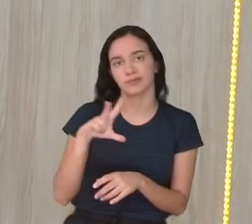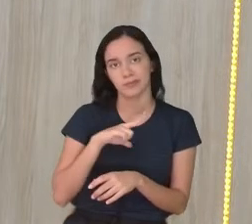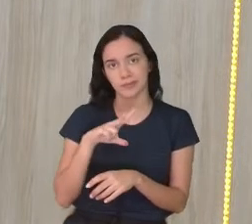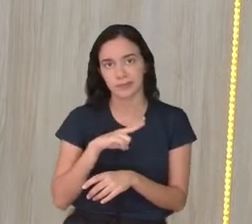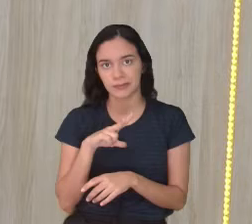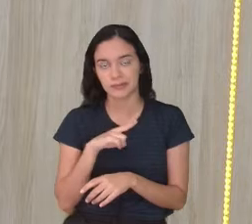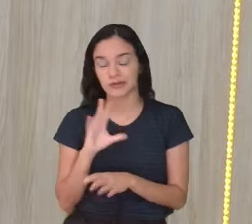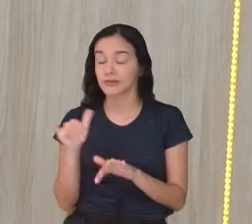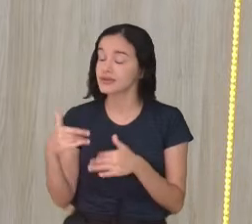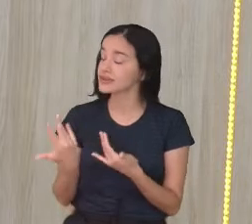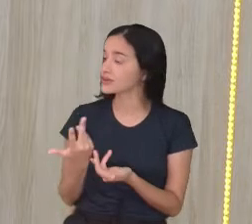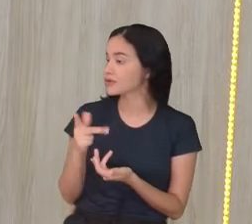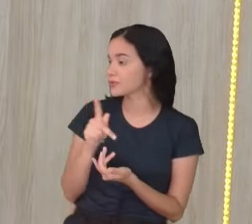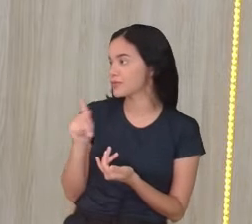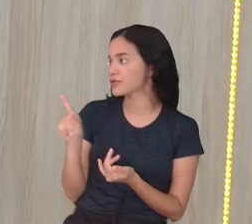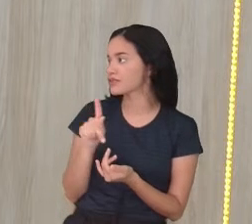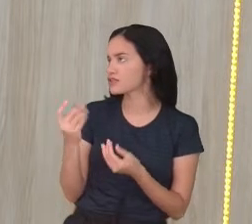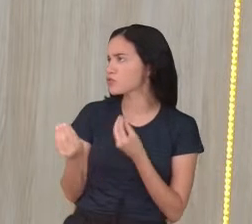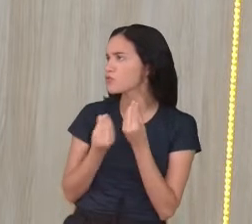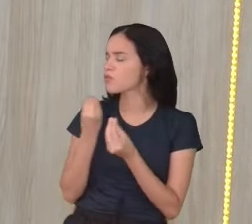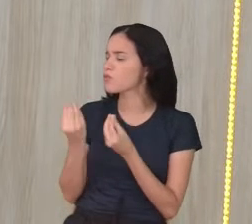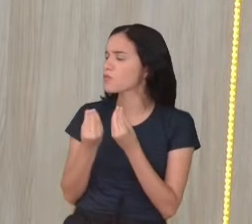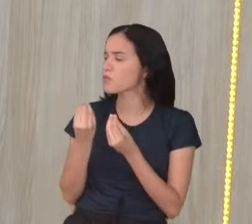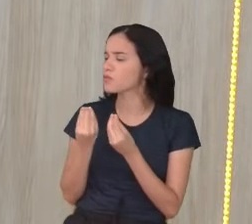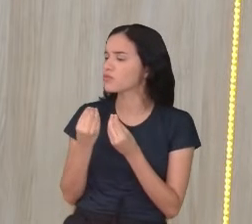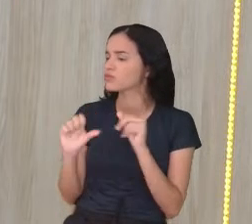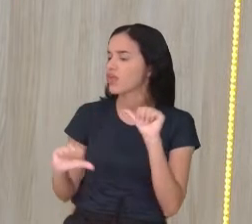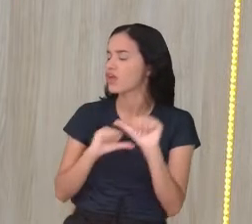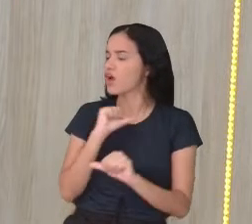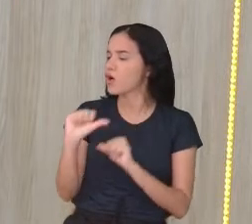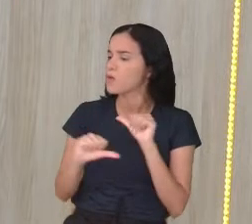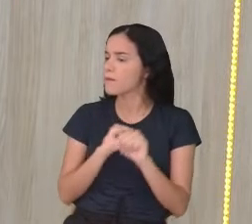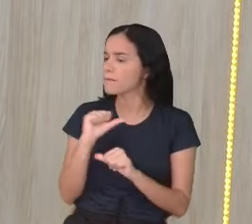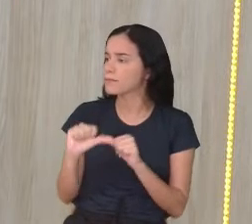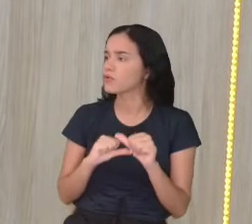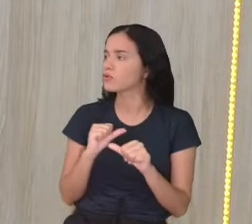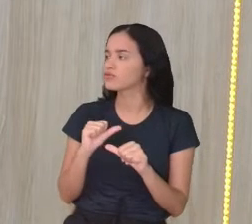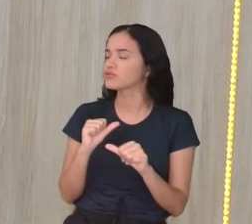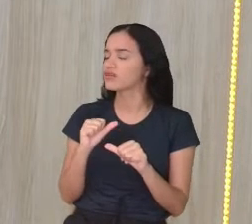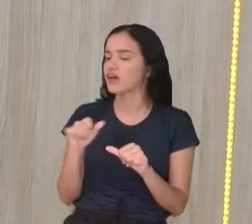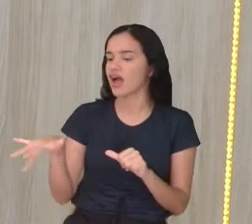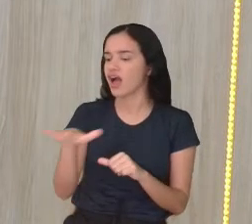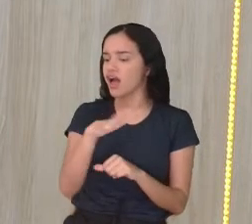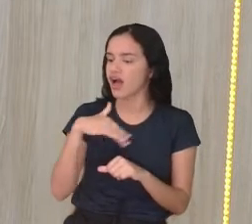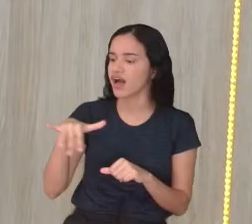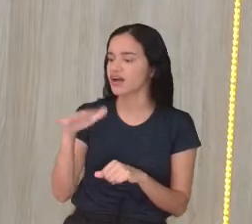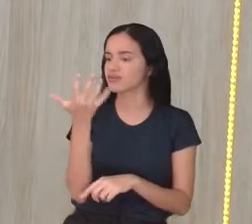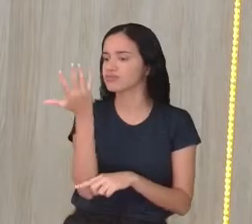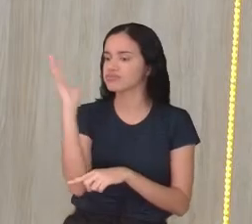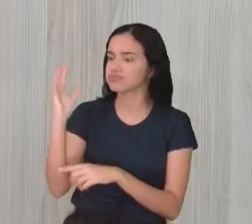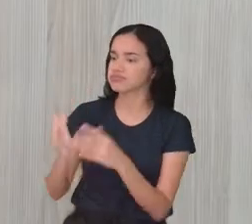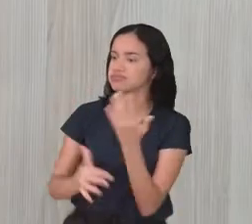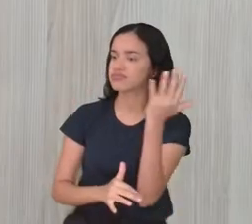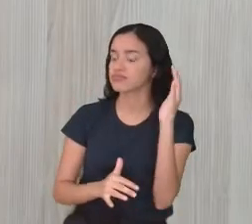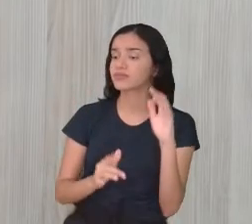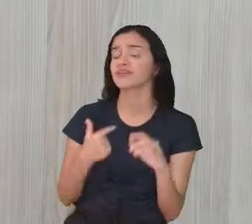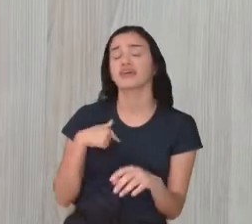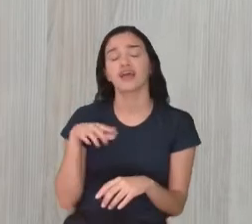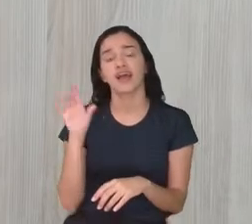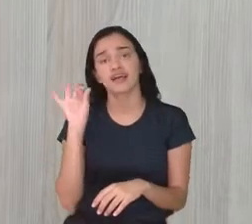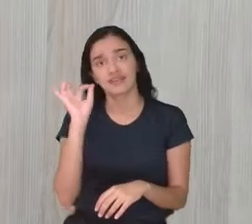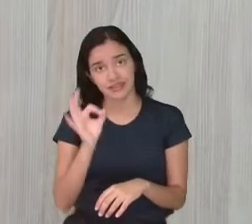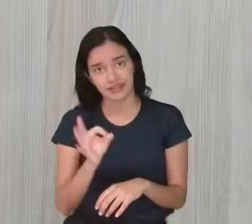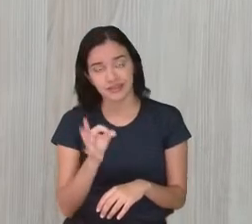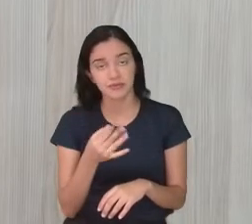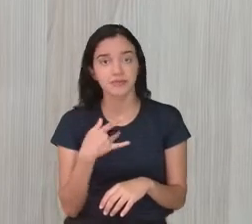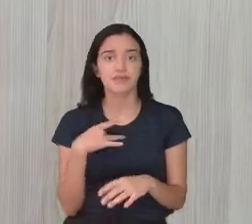pessoais. E aí, professor Armando, como o homem altera e ignora muitas vezes os ambientes naturais, né, professor? Exatamente, Gilson.